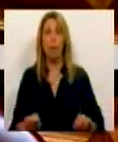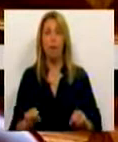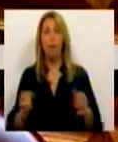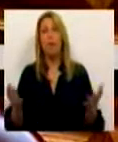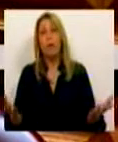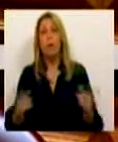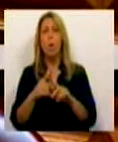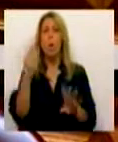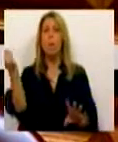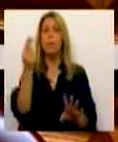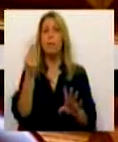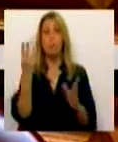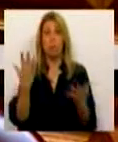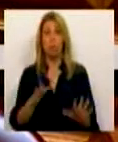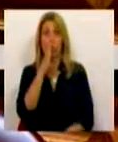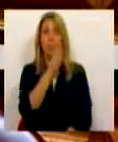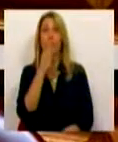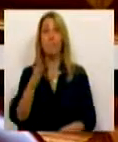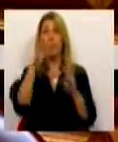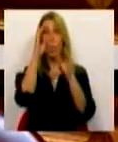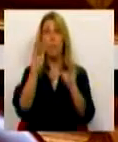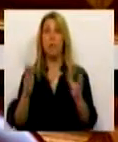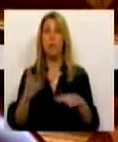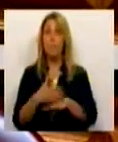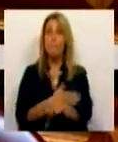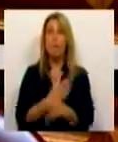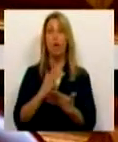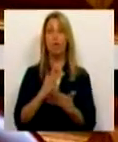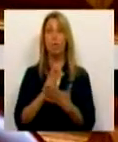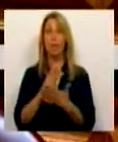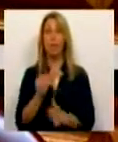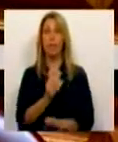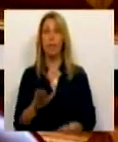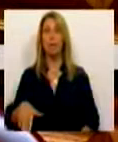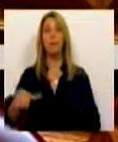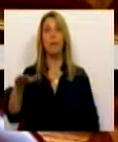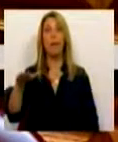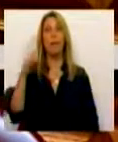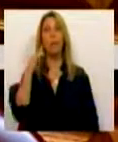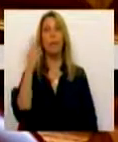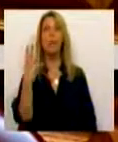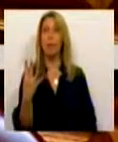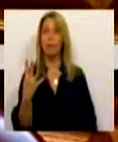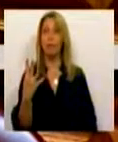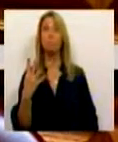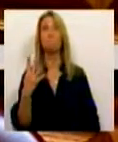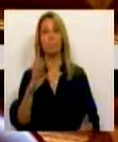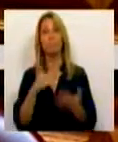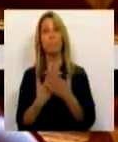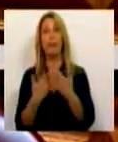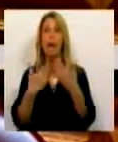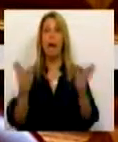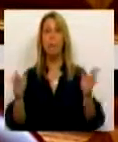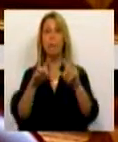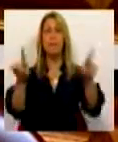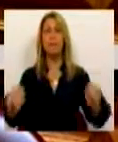universalização já em vigor do ensino pré-escolar para as crianças com 4 anos implicou a abertura de mais 175